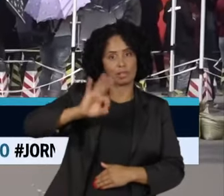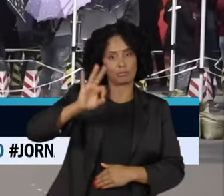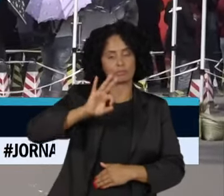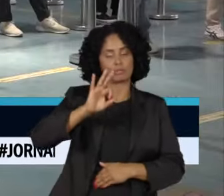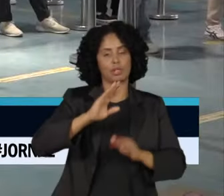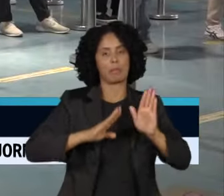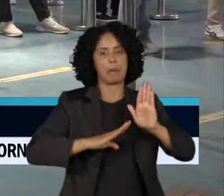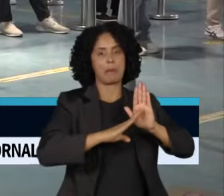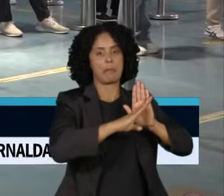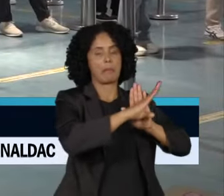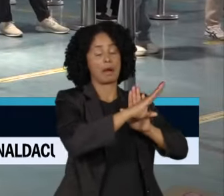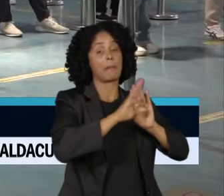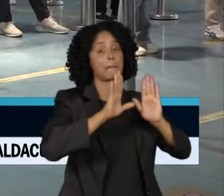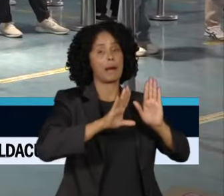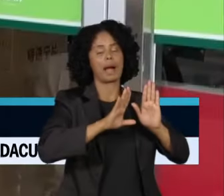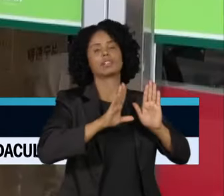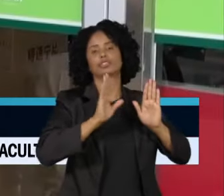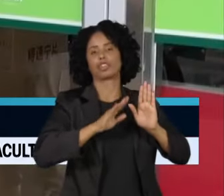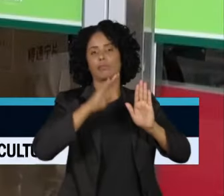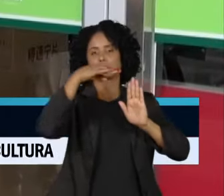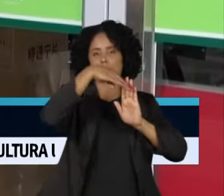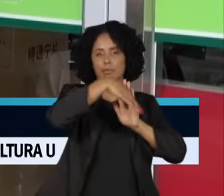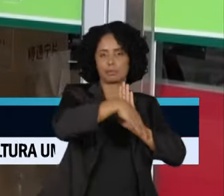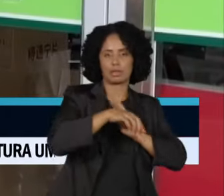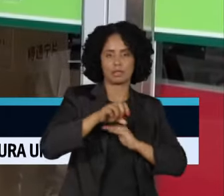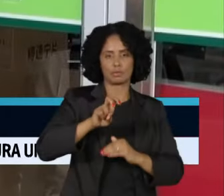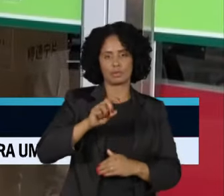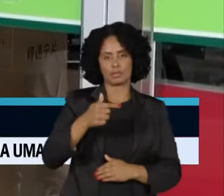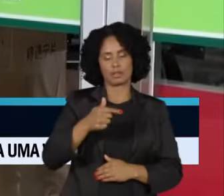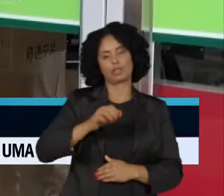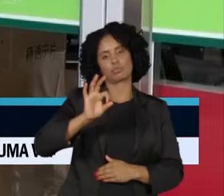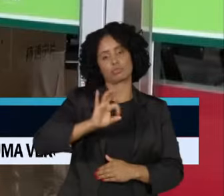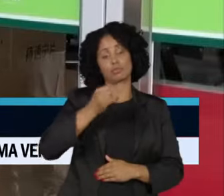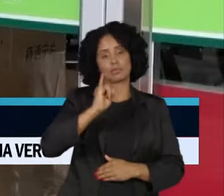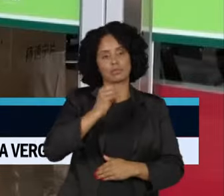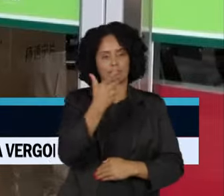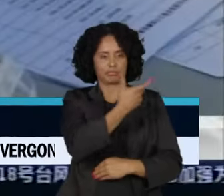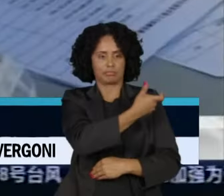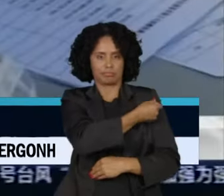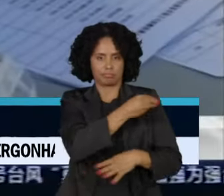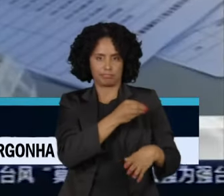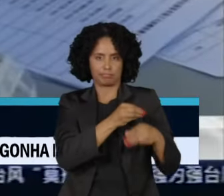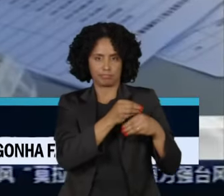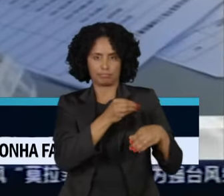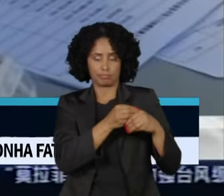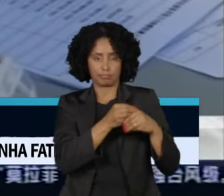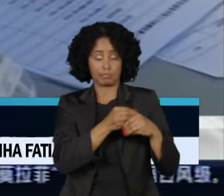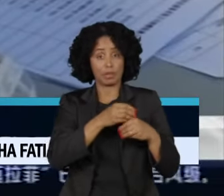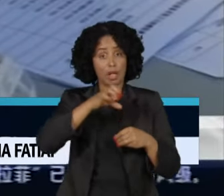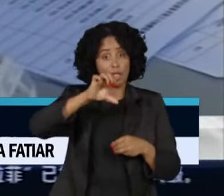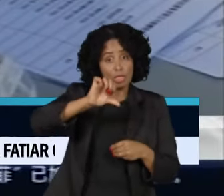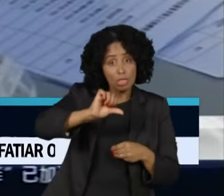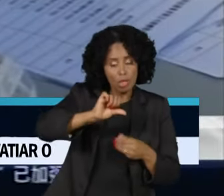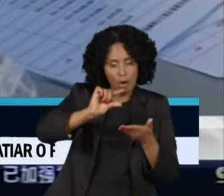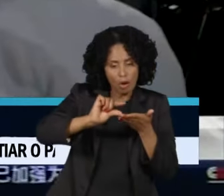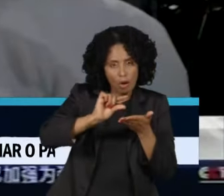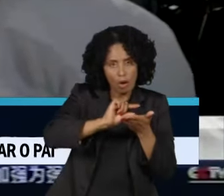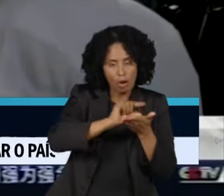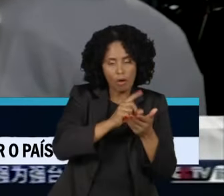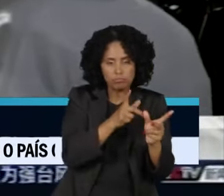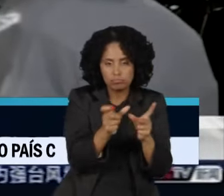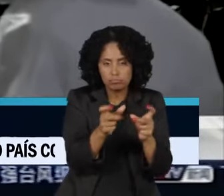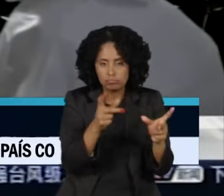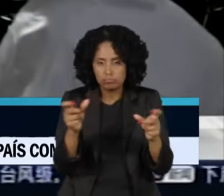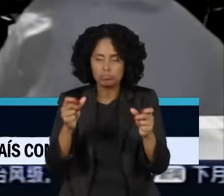número cai para 57% entre os que receberam a dose de reforço. 9 imunizantes foram desenvolvidos e aprovados no